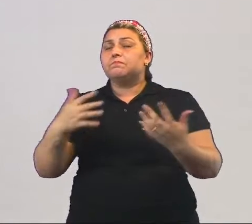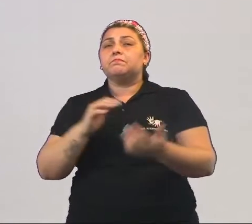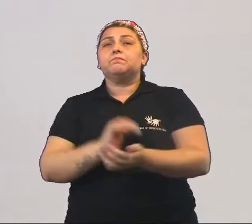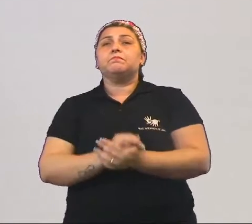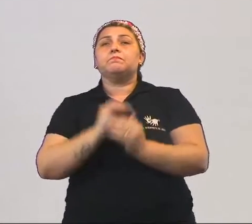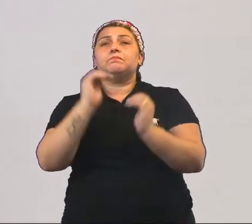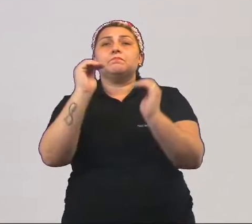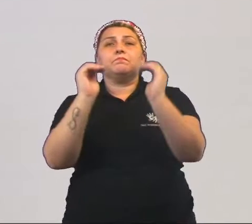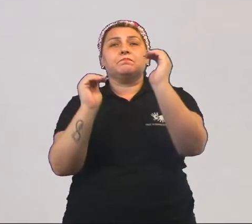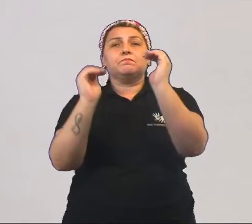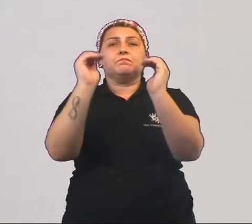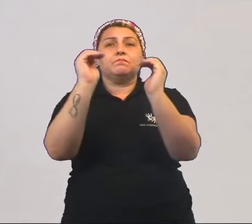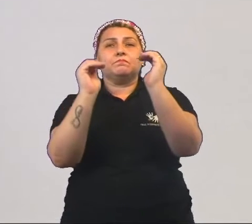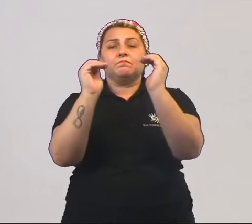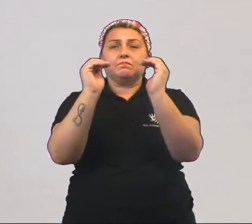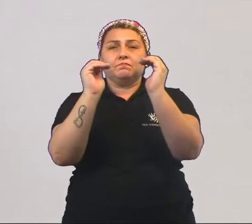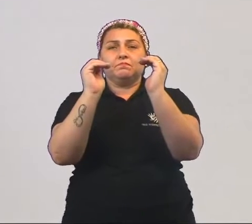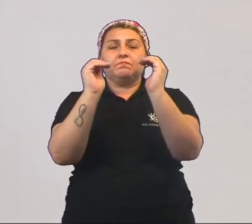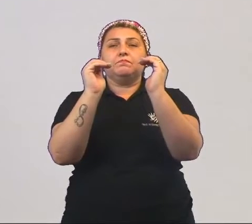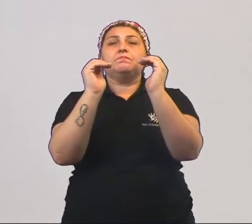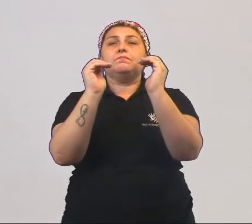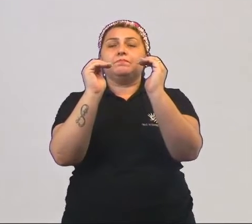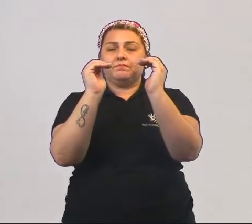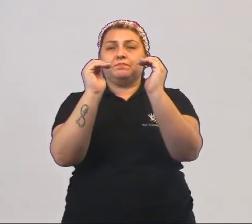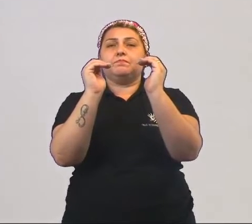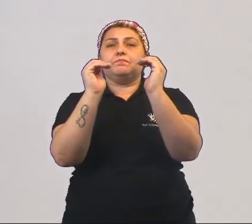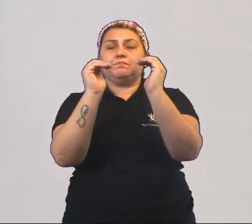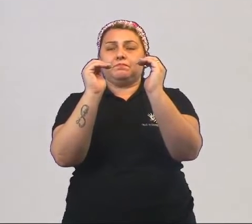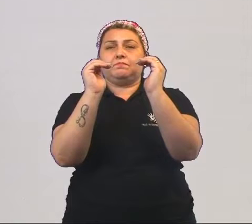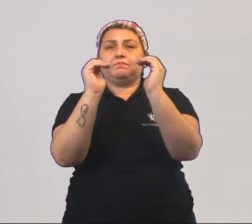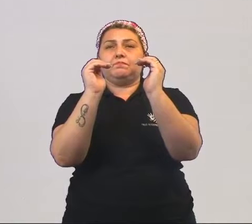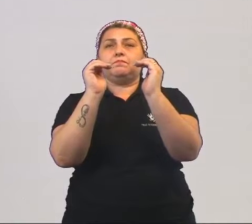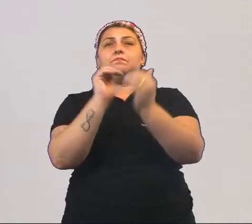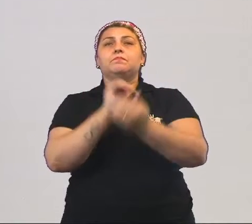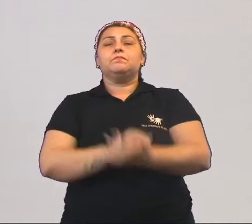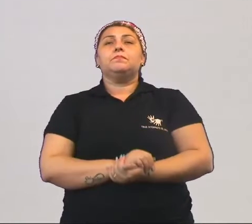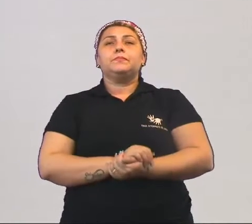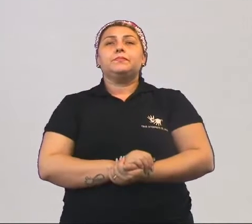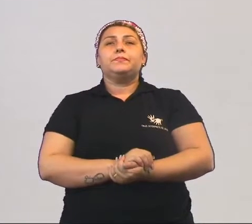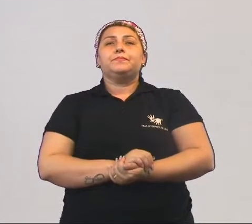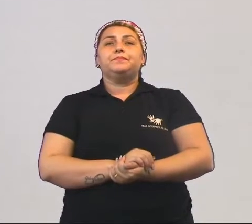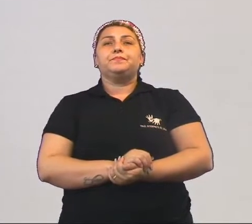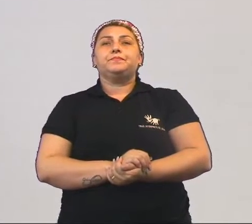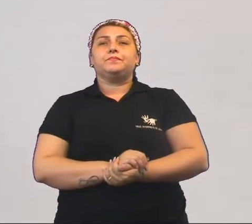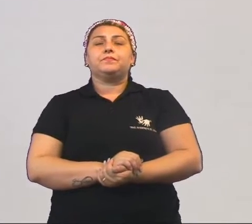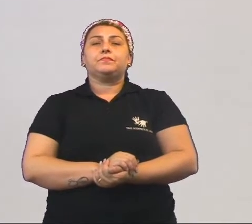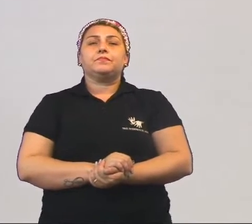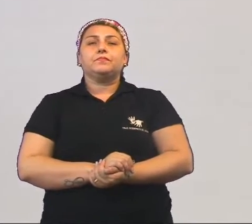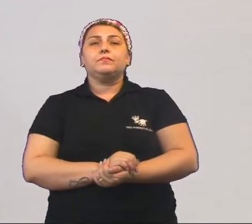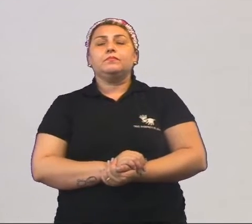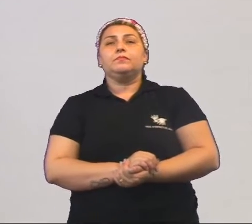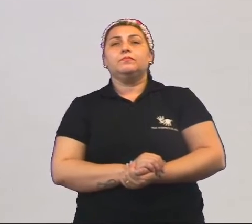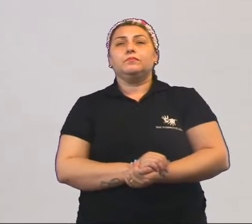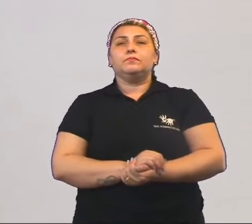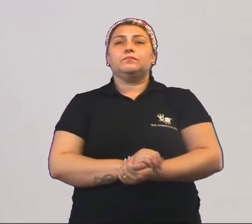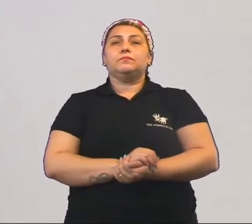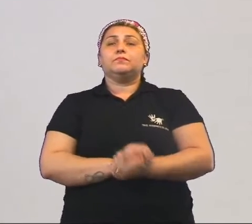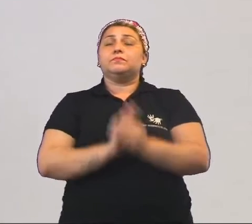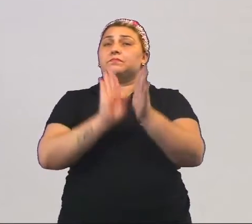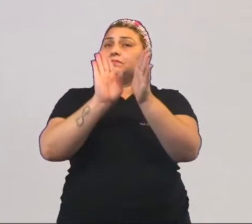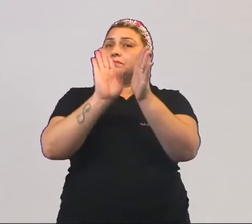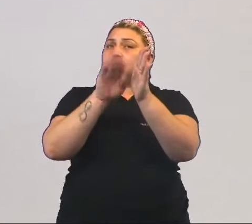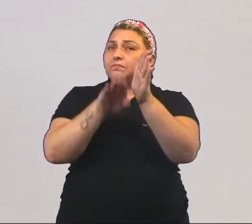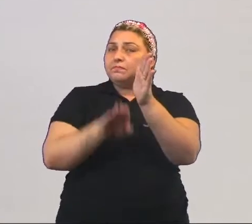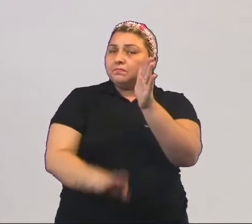Essa equiparação, uma espécie de nivelamento, ou seja, uma